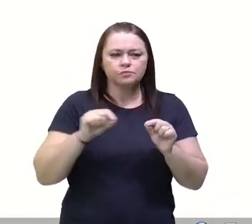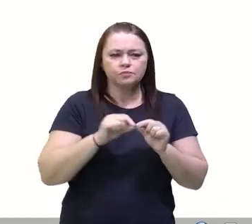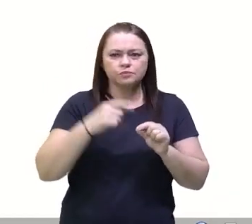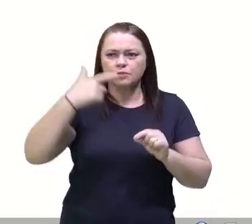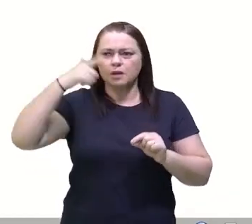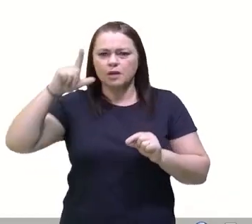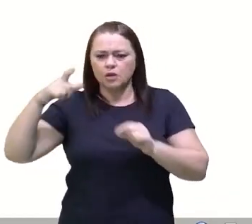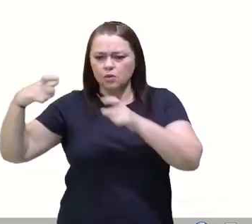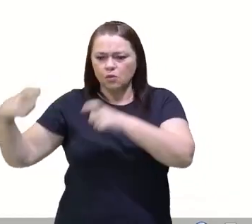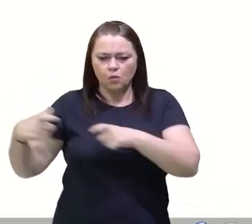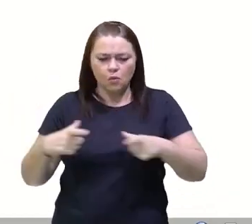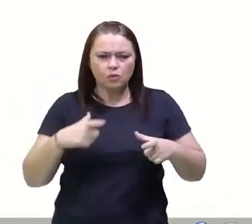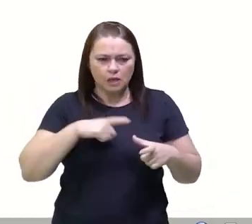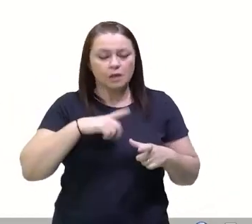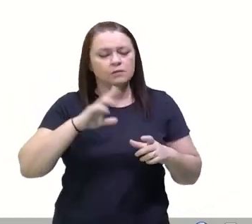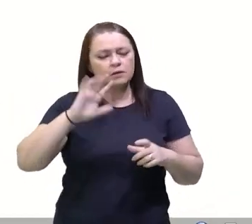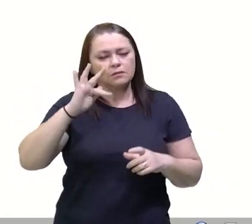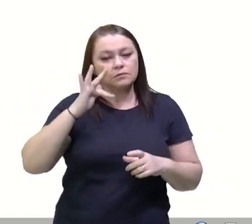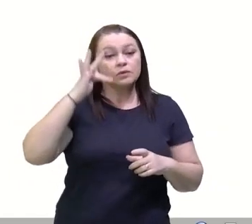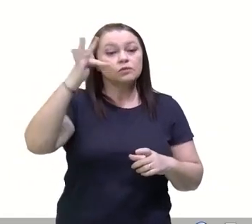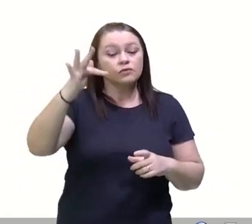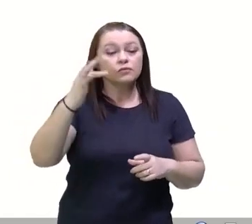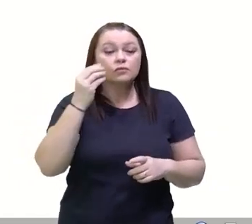futuro a classificação delas.